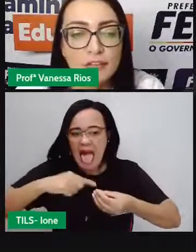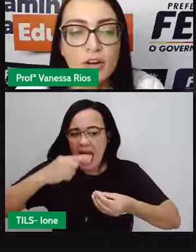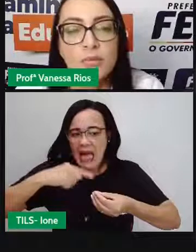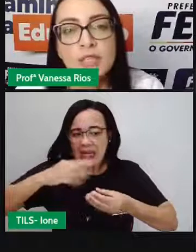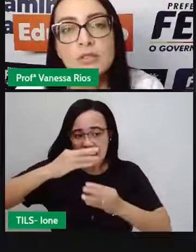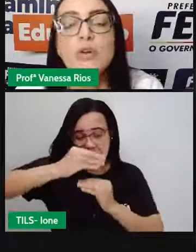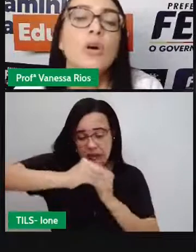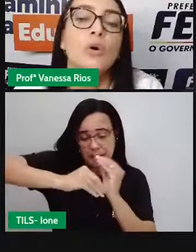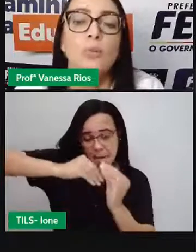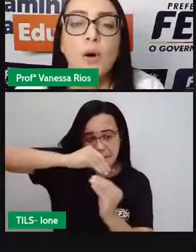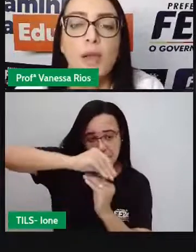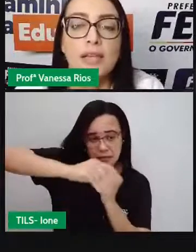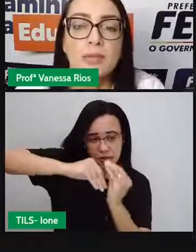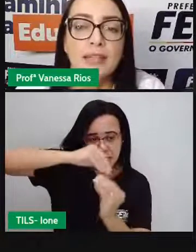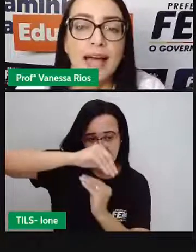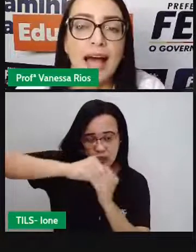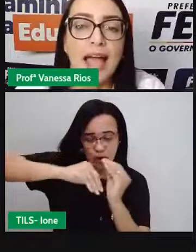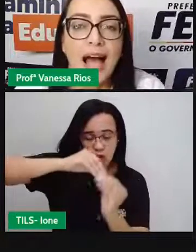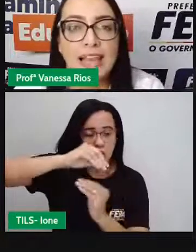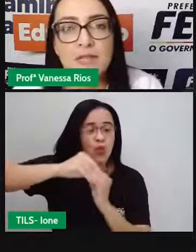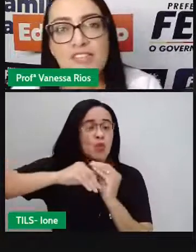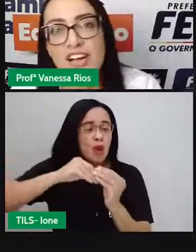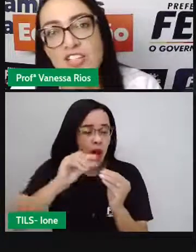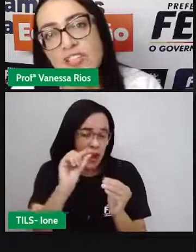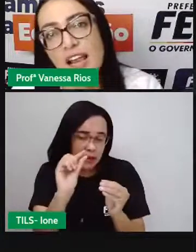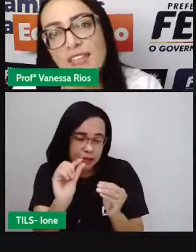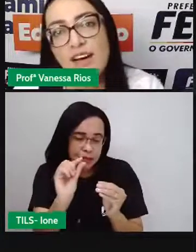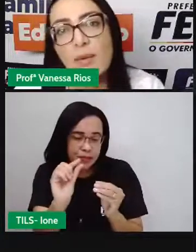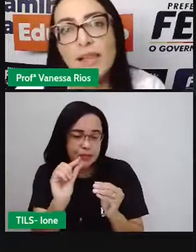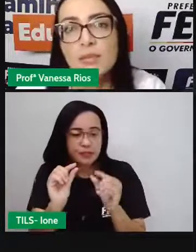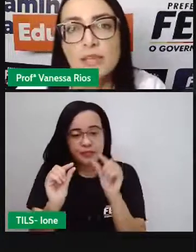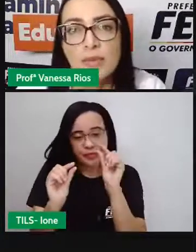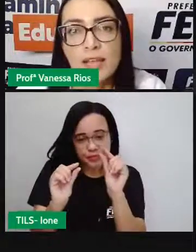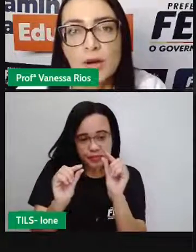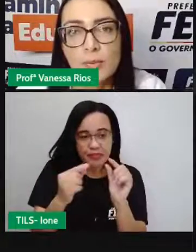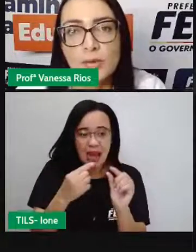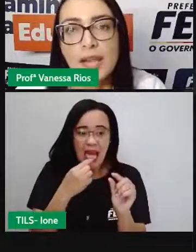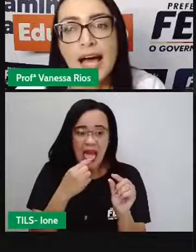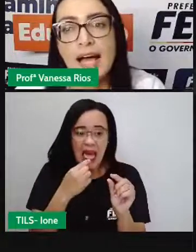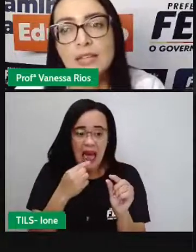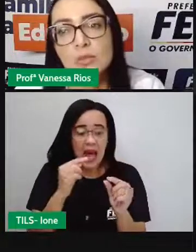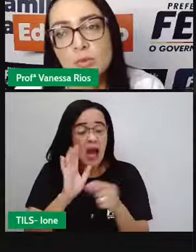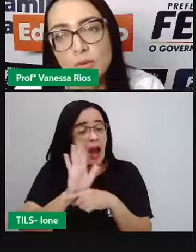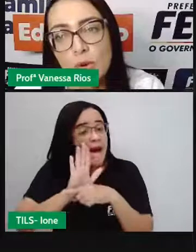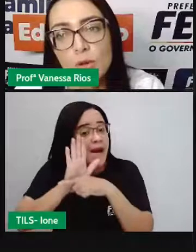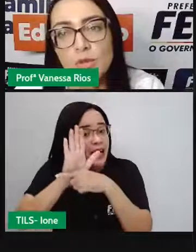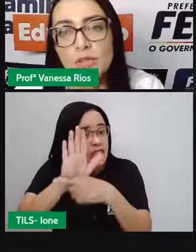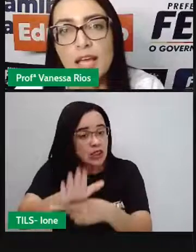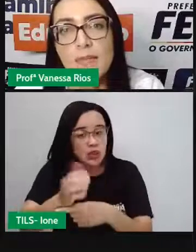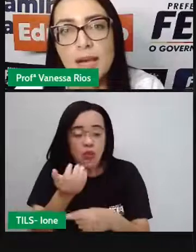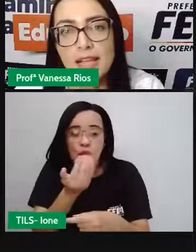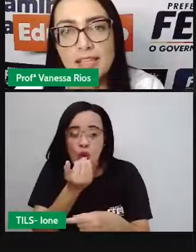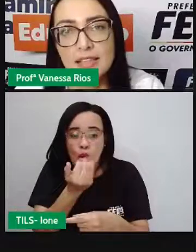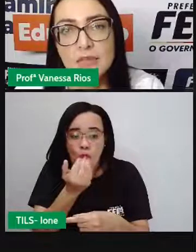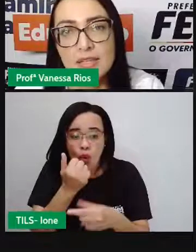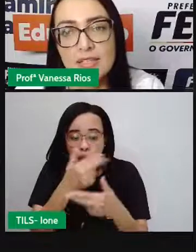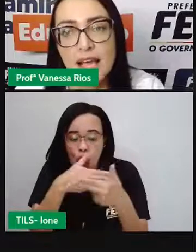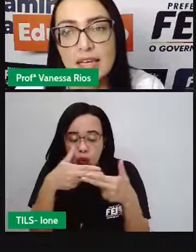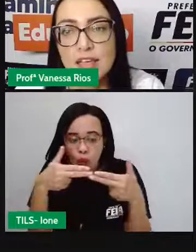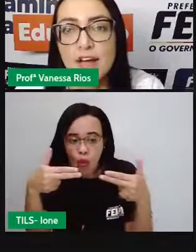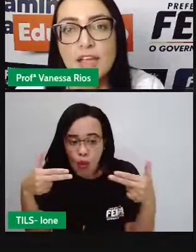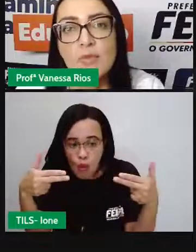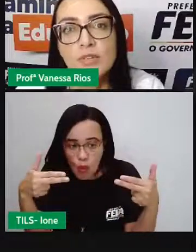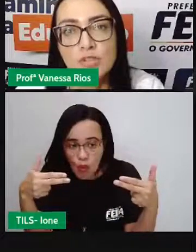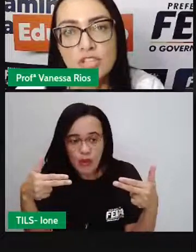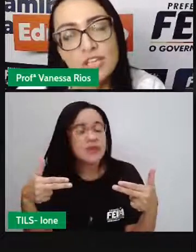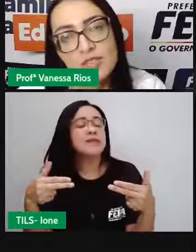misturá-la, formando o bolo alimentar. A língua vai ajudar a levar o alimento aí para um lado, para o outro, né? Para que tanto a